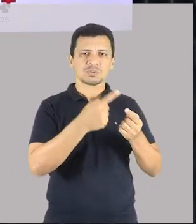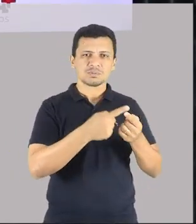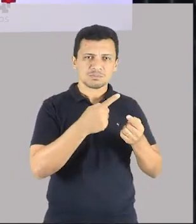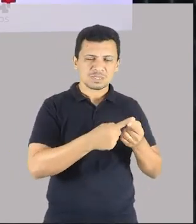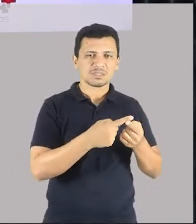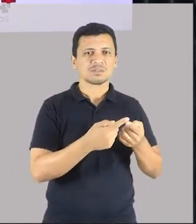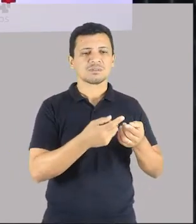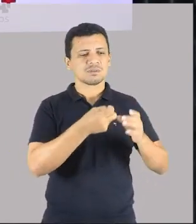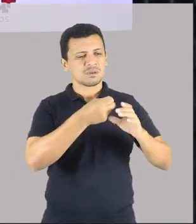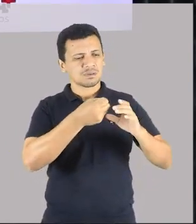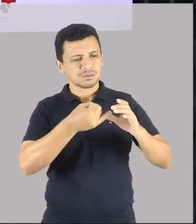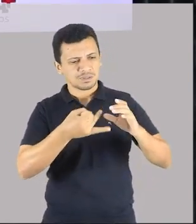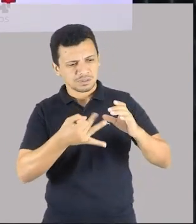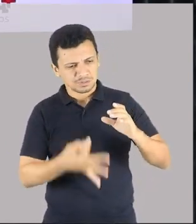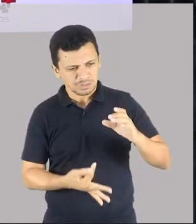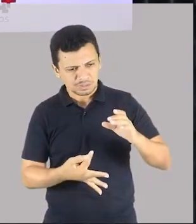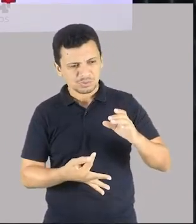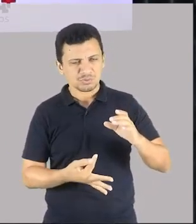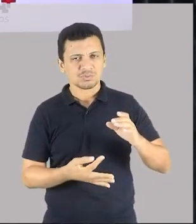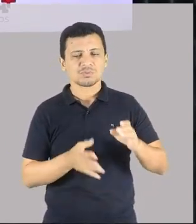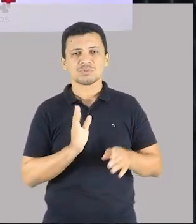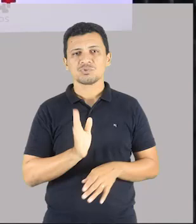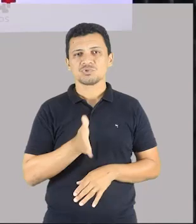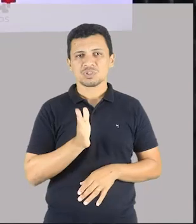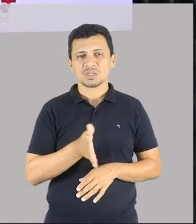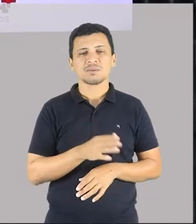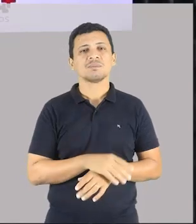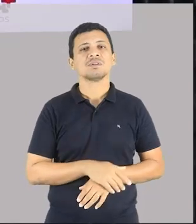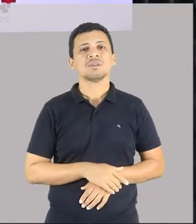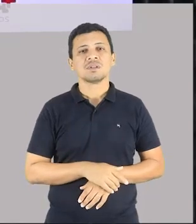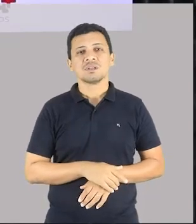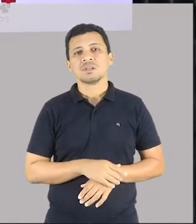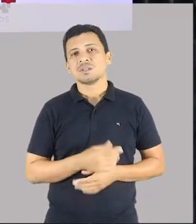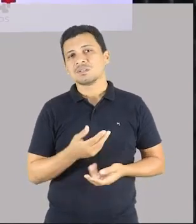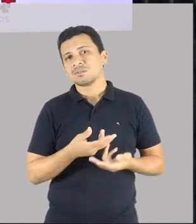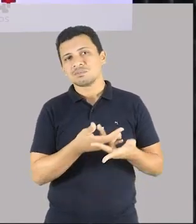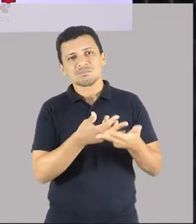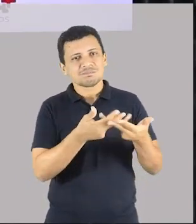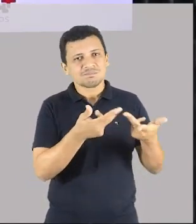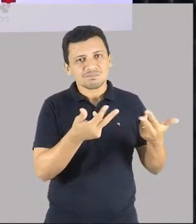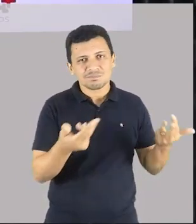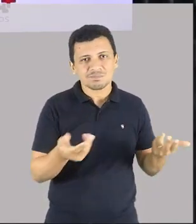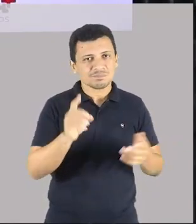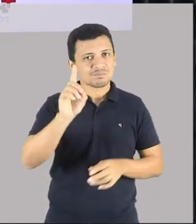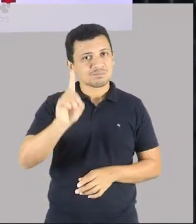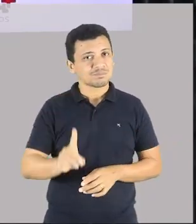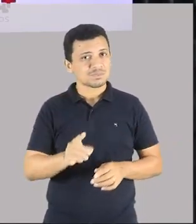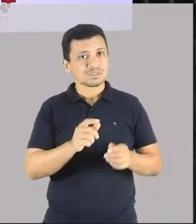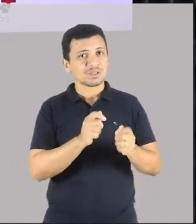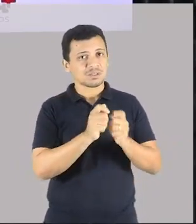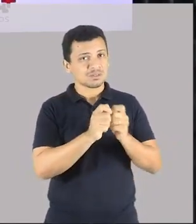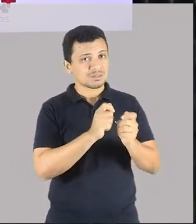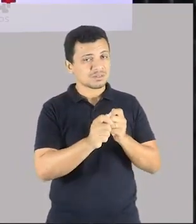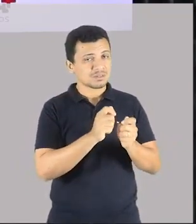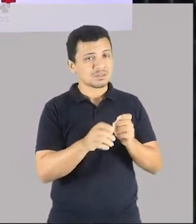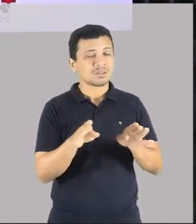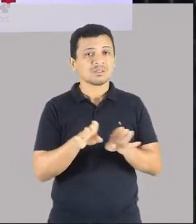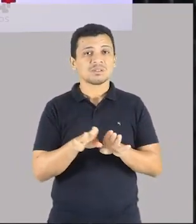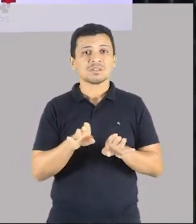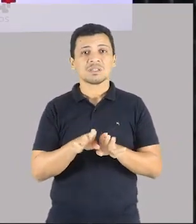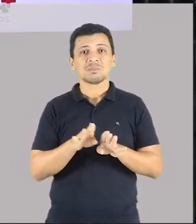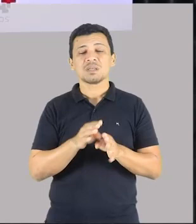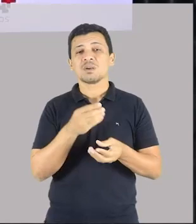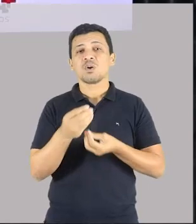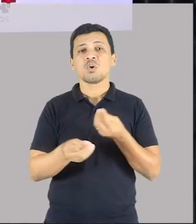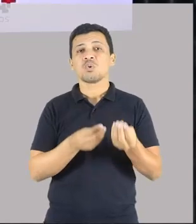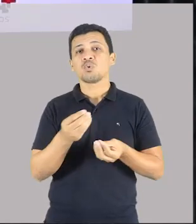espécies, das características ou atributos, das classificações, e falamos na aula passada do fim da